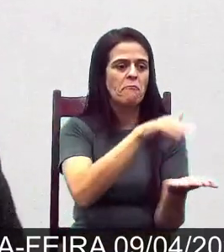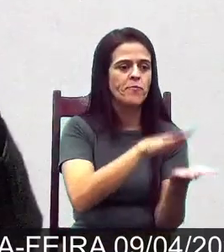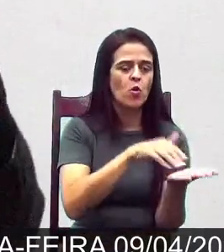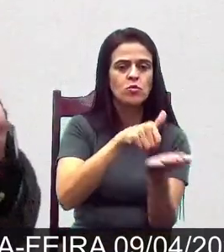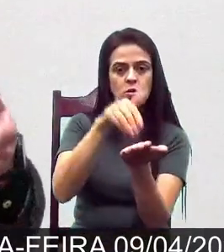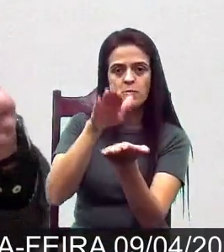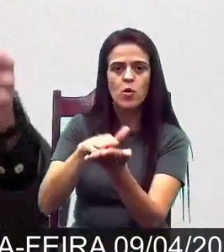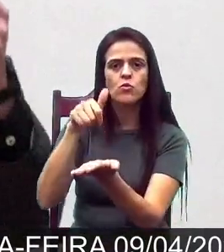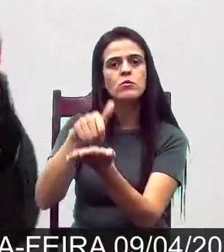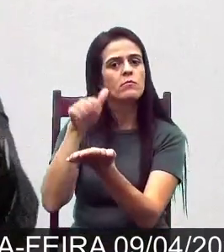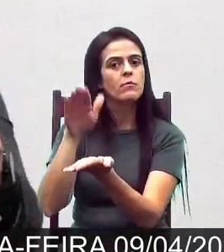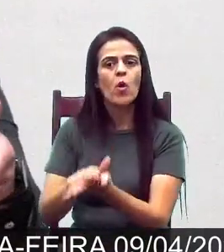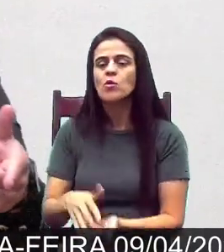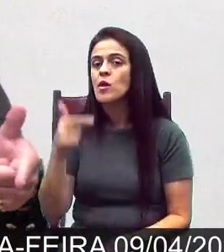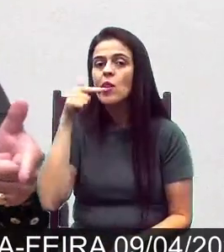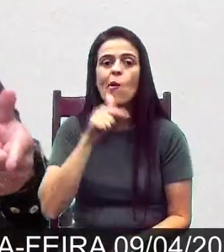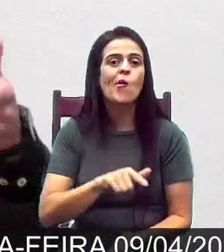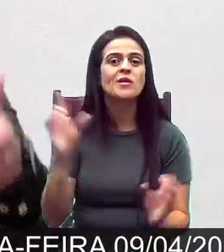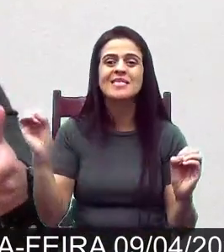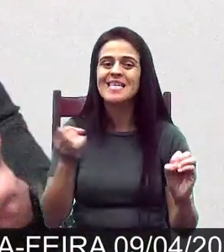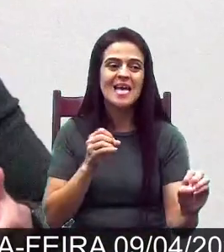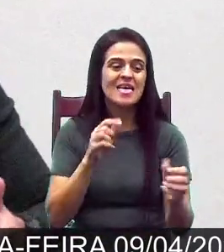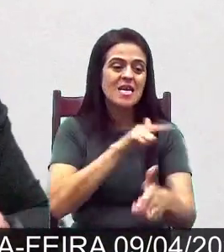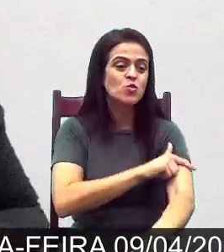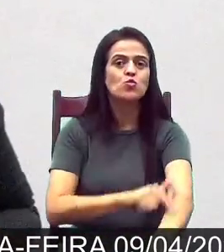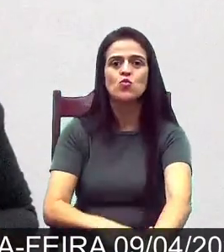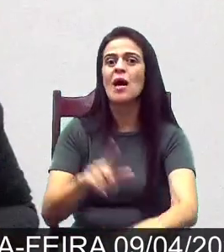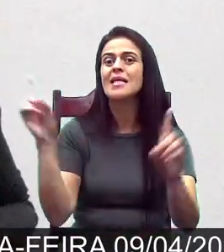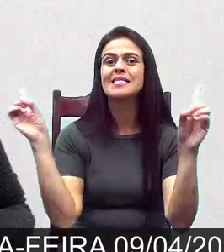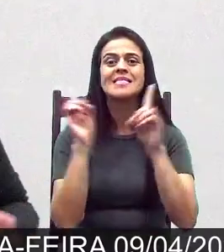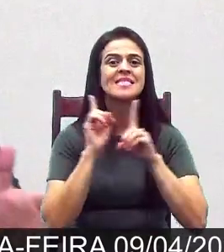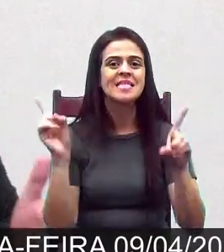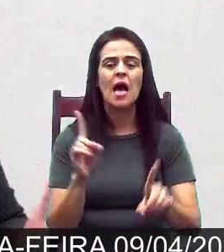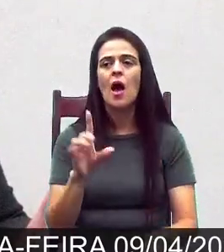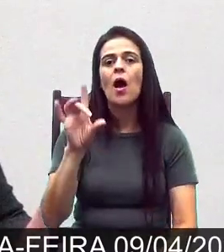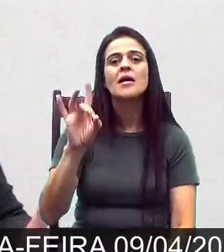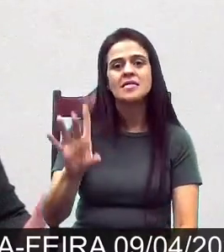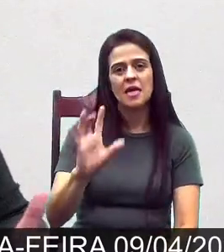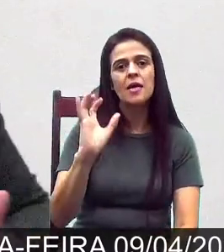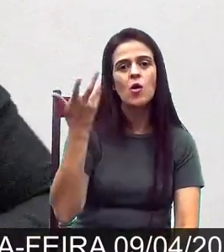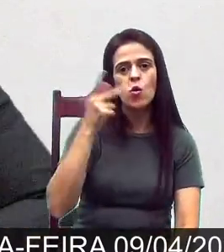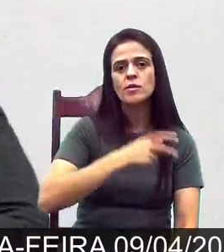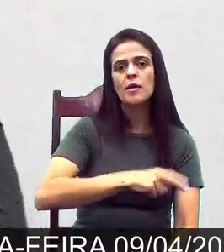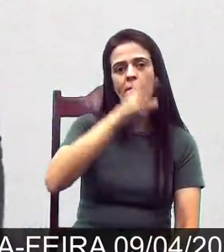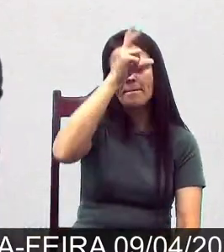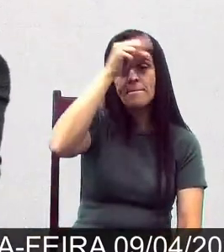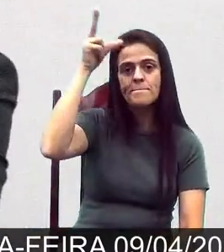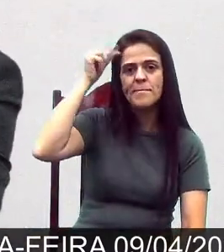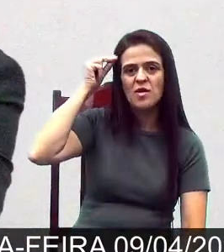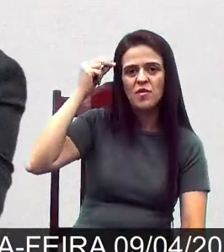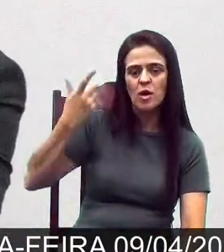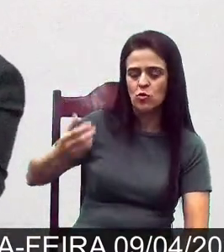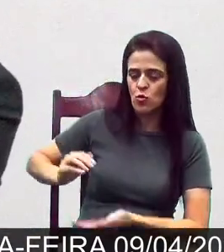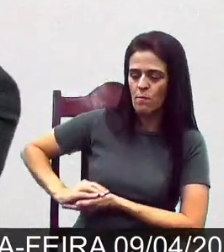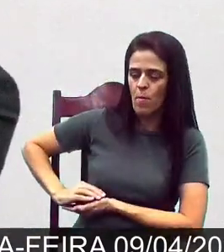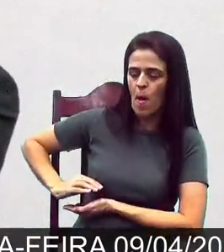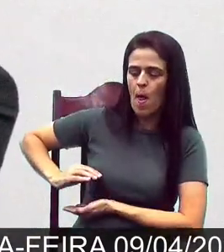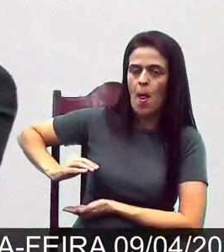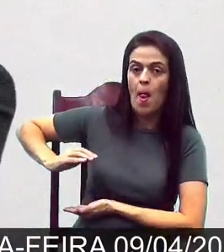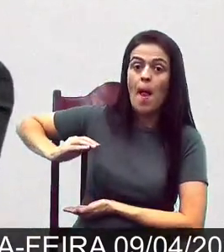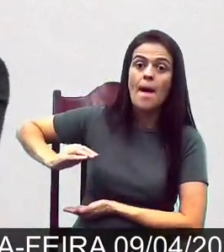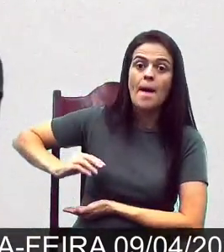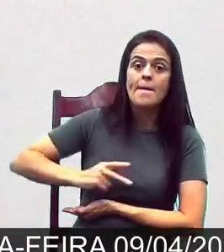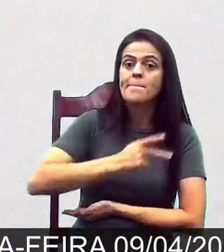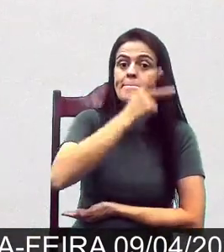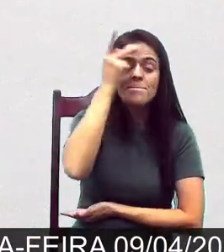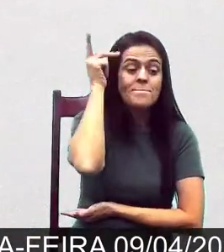Vai, multa e não educa. Desse jeito você enche o bolso da prefeitura, mas infelizmente o cidadão não é